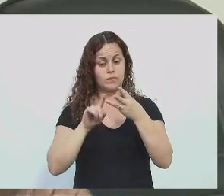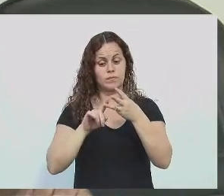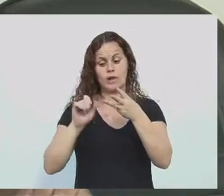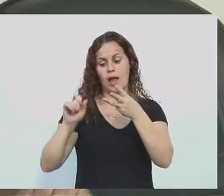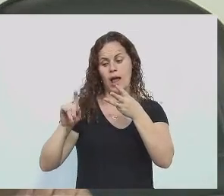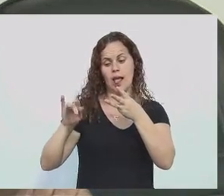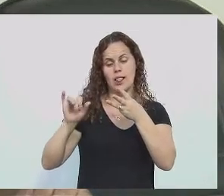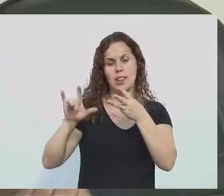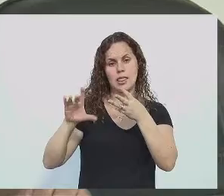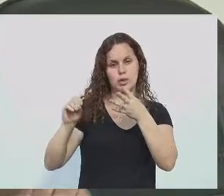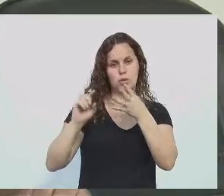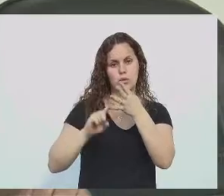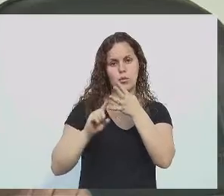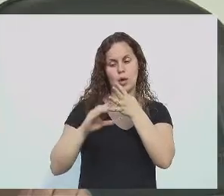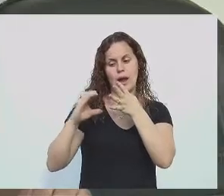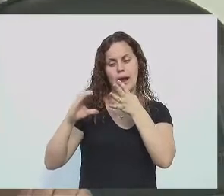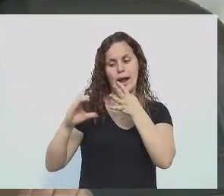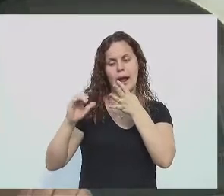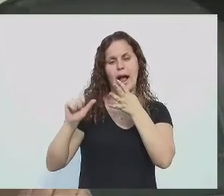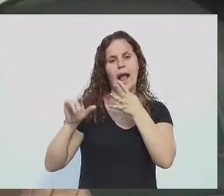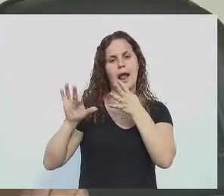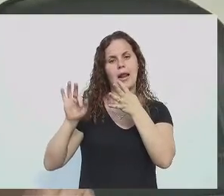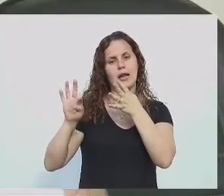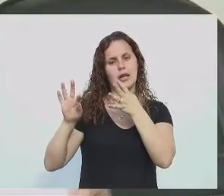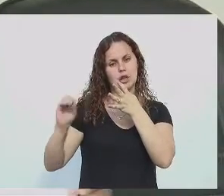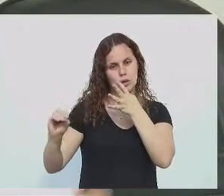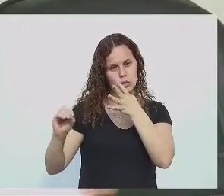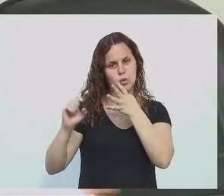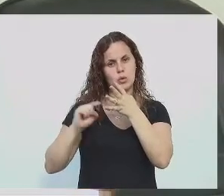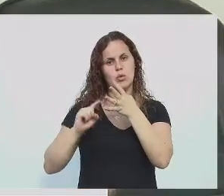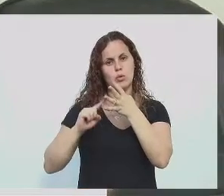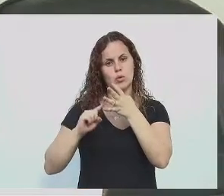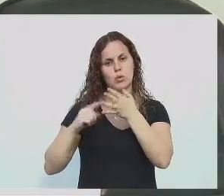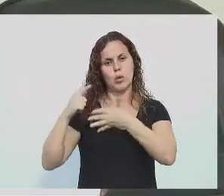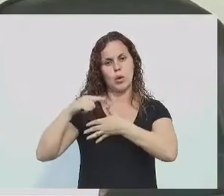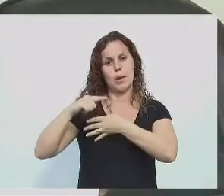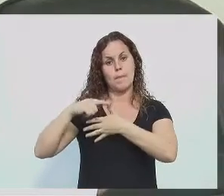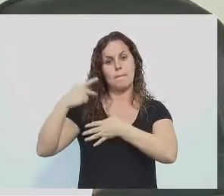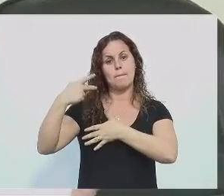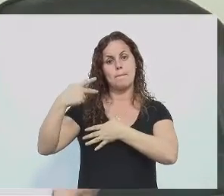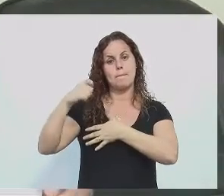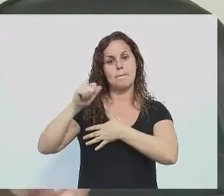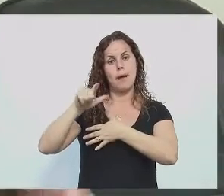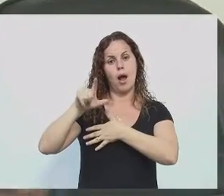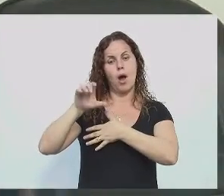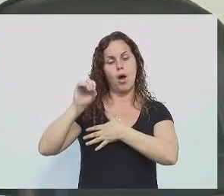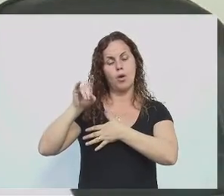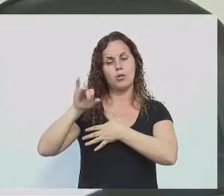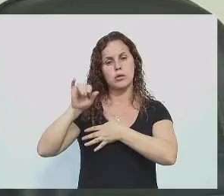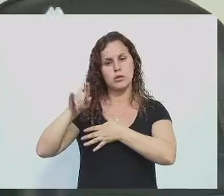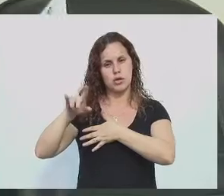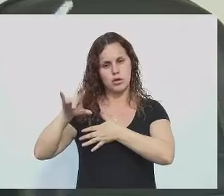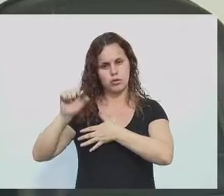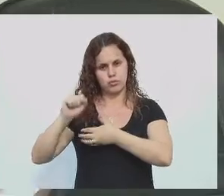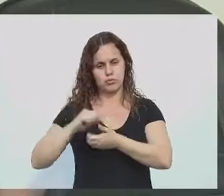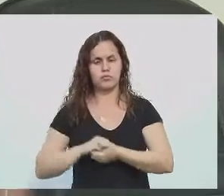de Oliveira, Carlitos Alves dos Santos e Paulo Sérgio da Silva.